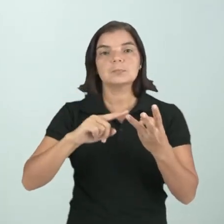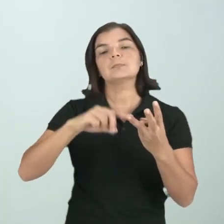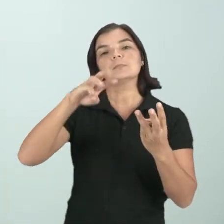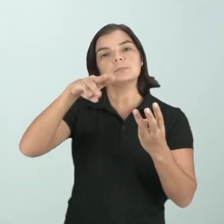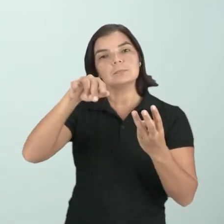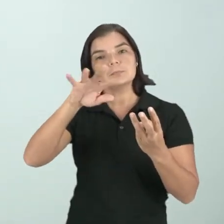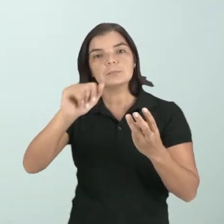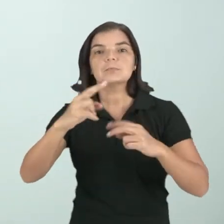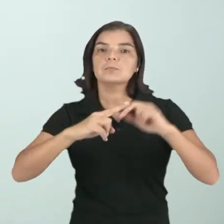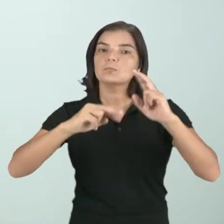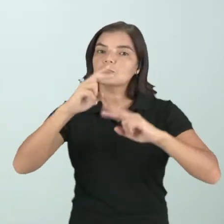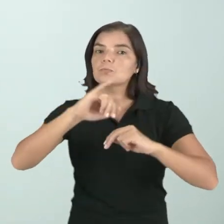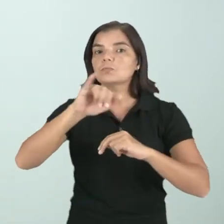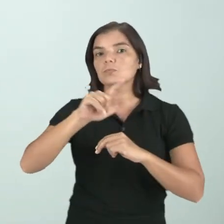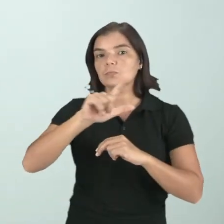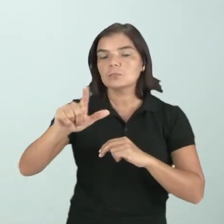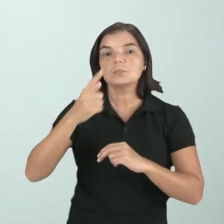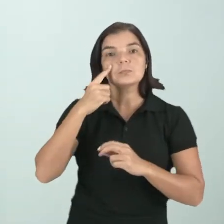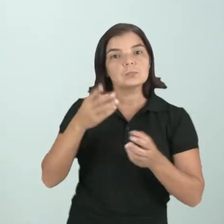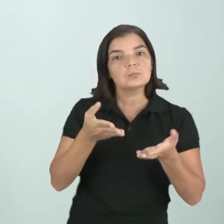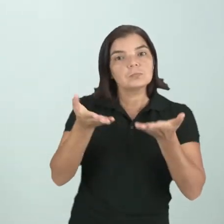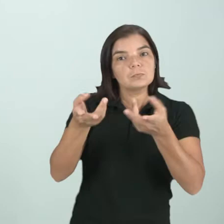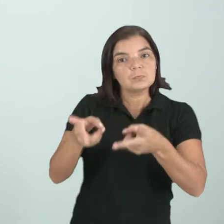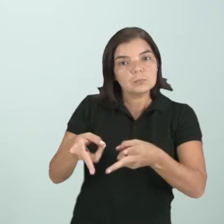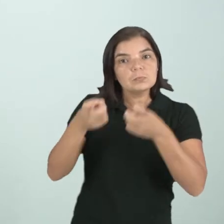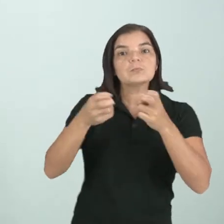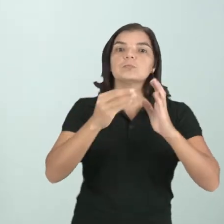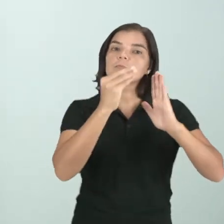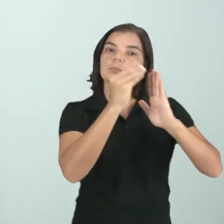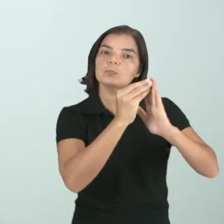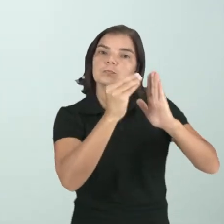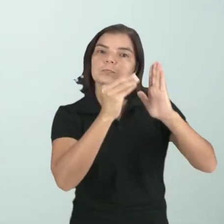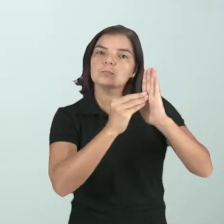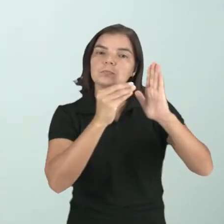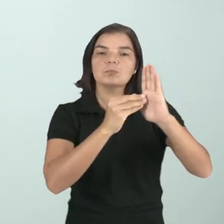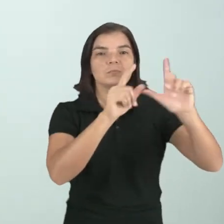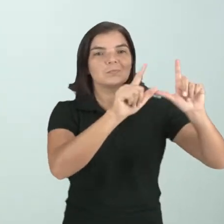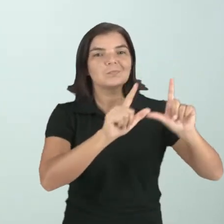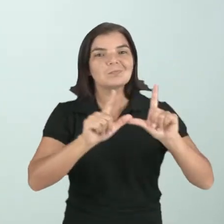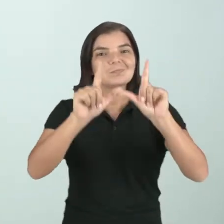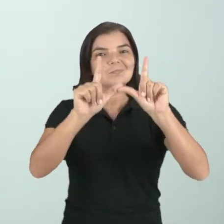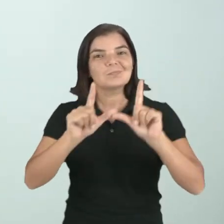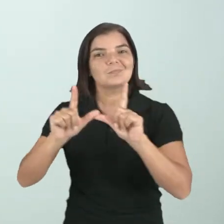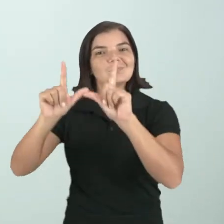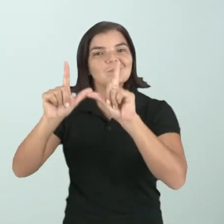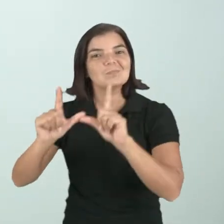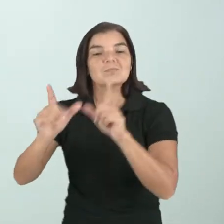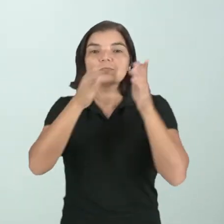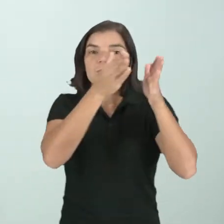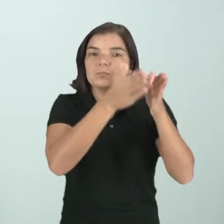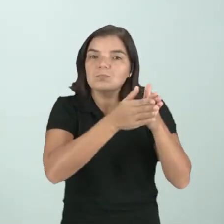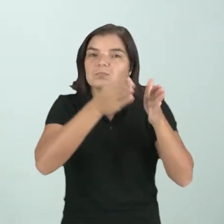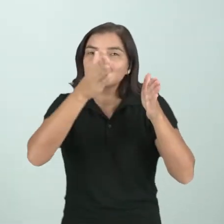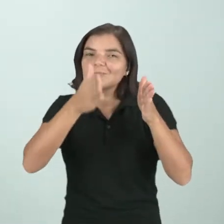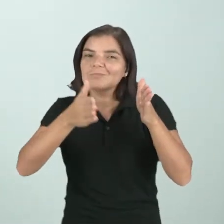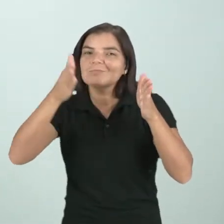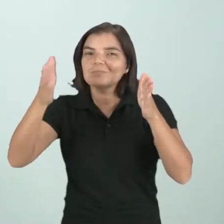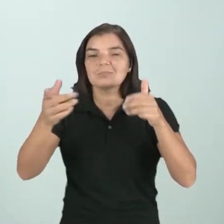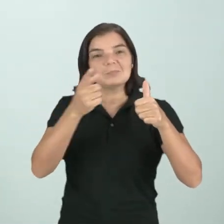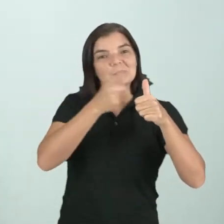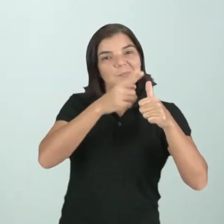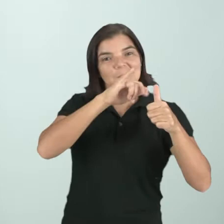por diante. Note que eu estou listando os elementos dessa sequência. Eu estou dando uma ordem para eles. Primeiro vem